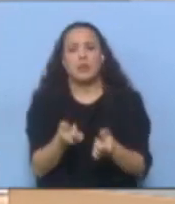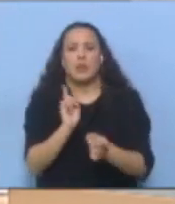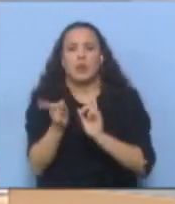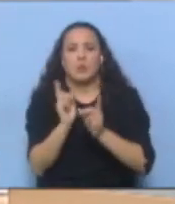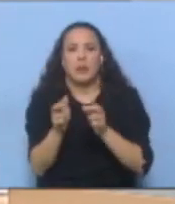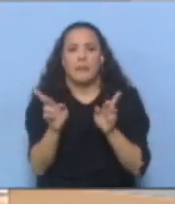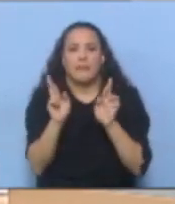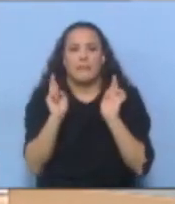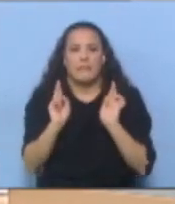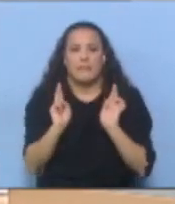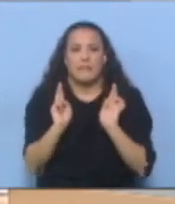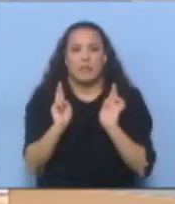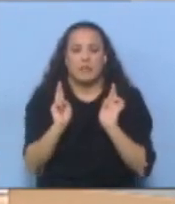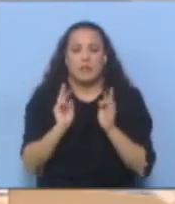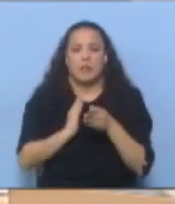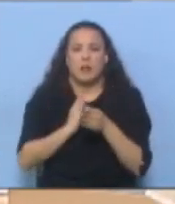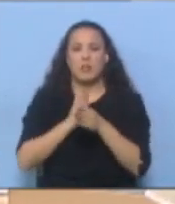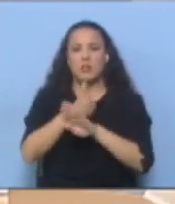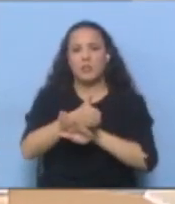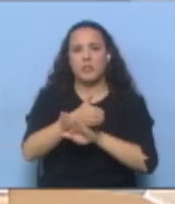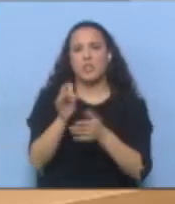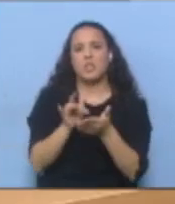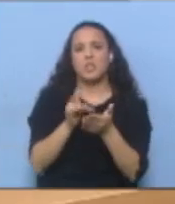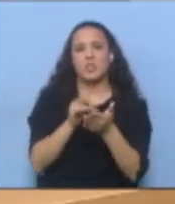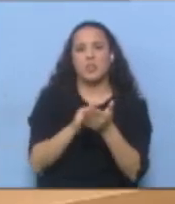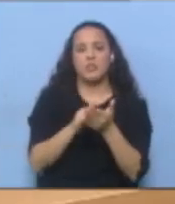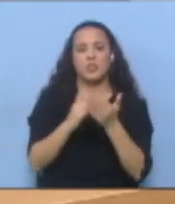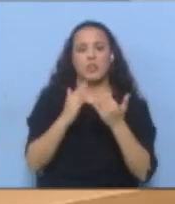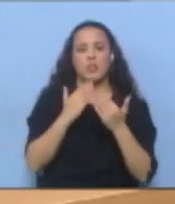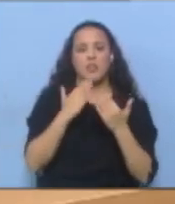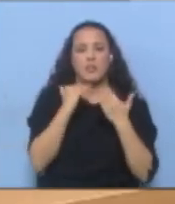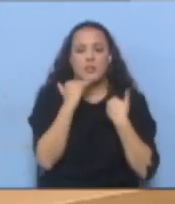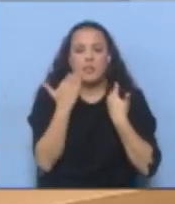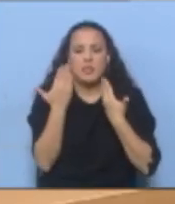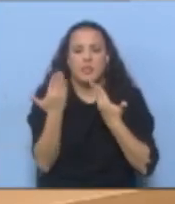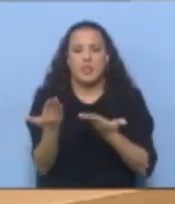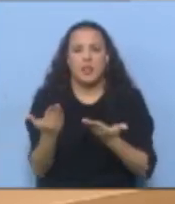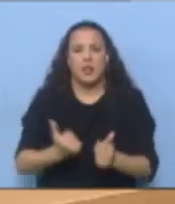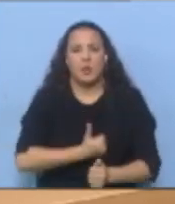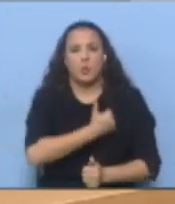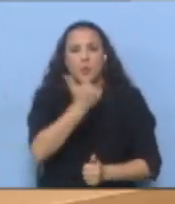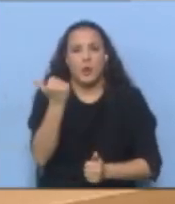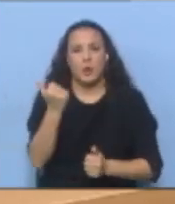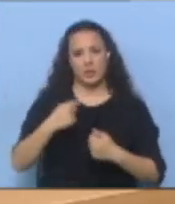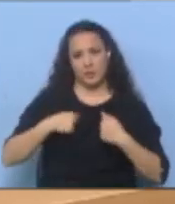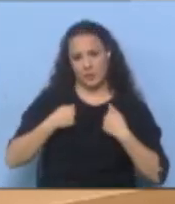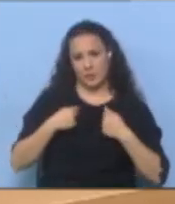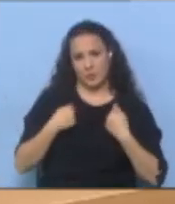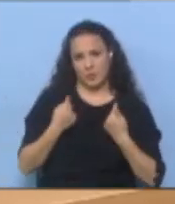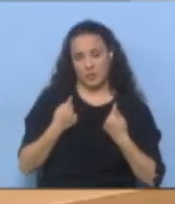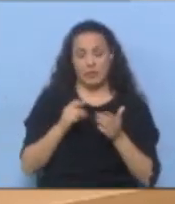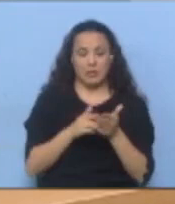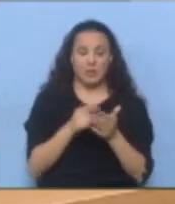nomeadamente através desse livro, dar o melhor de si? Exato. Este é um livrinho que